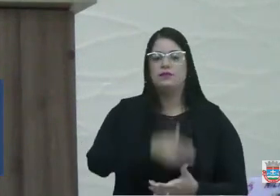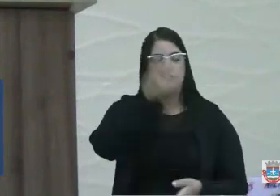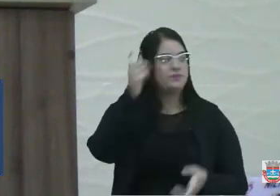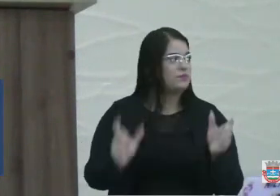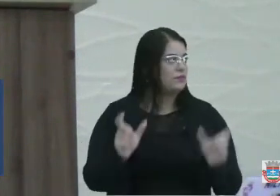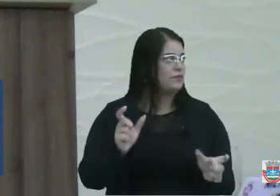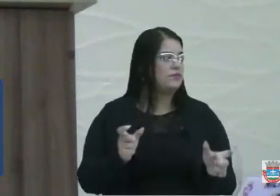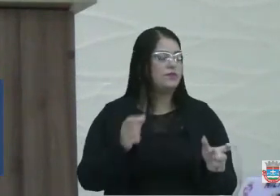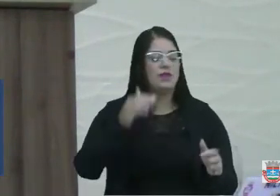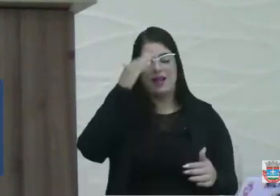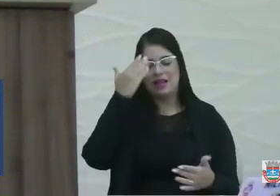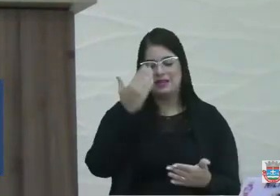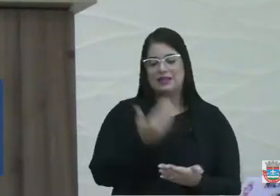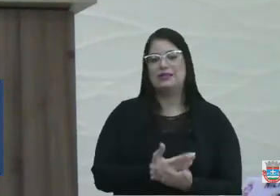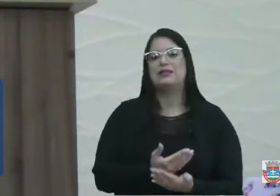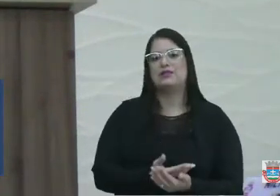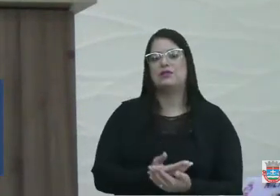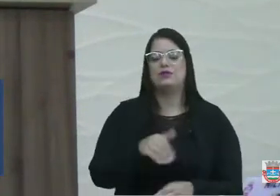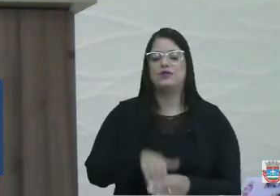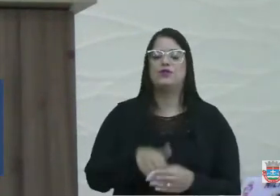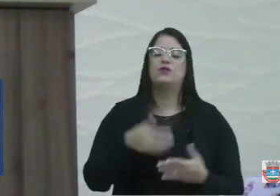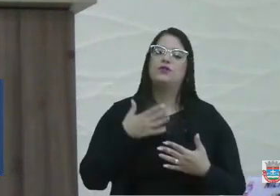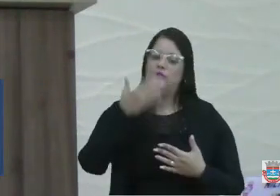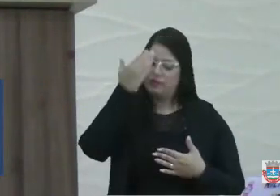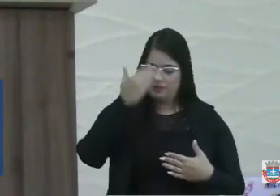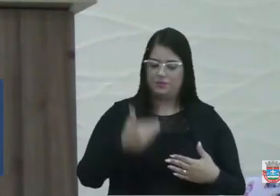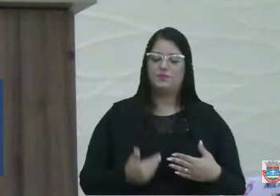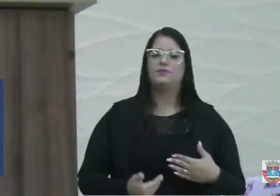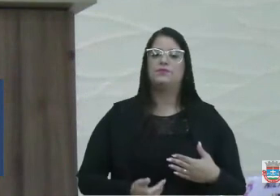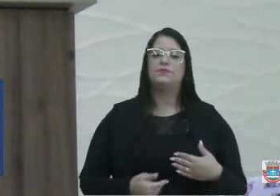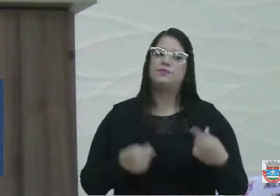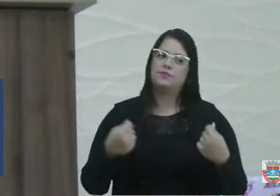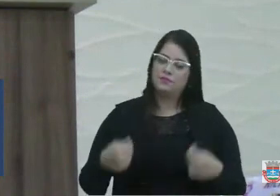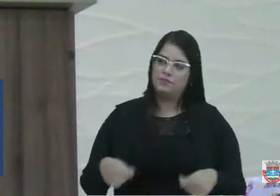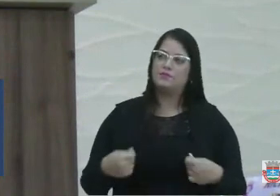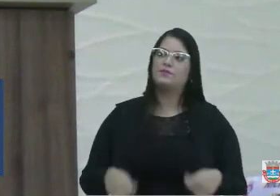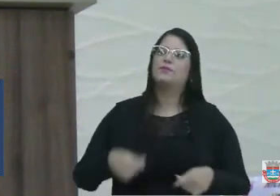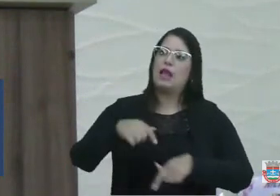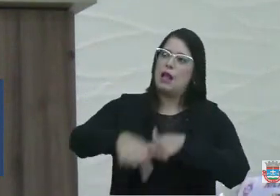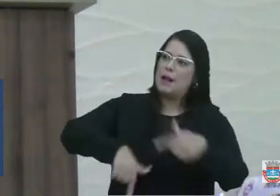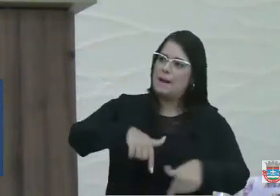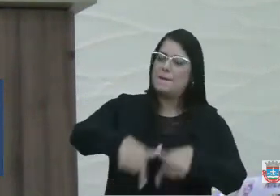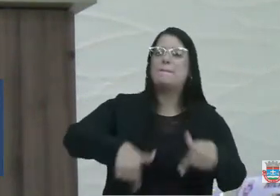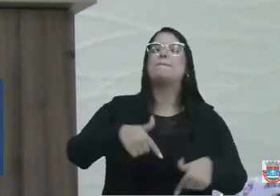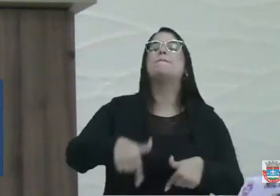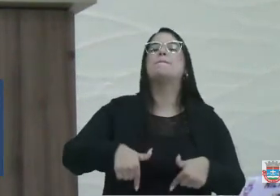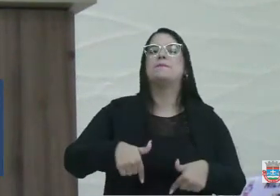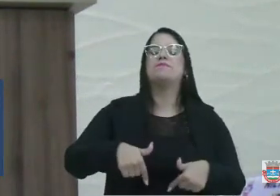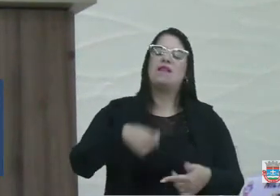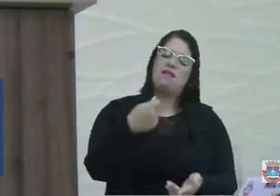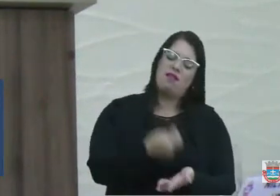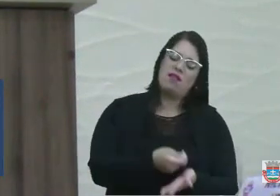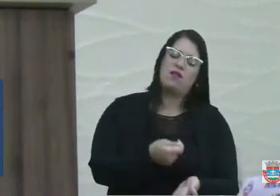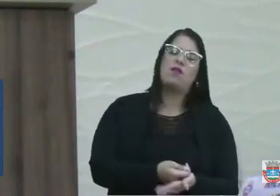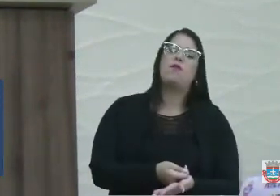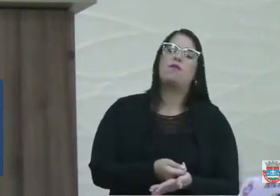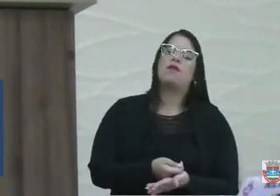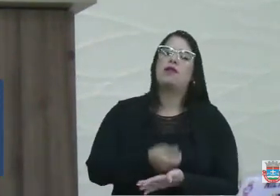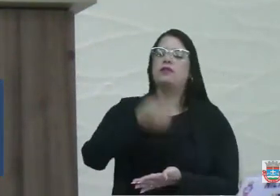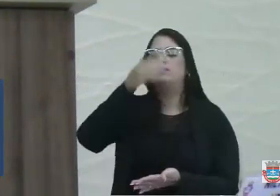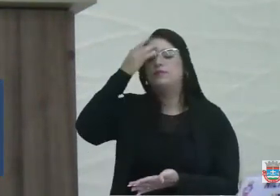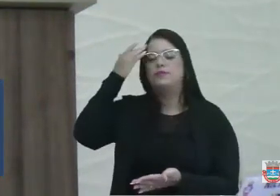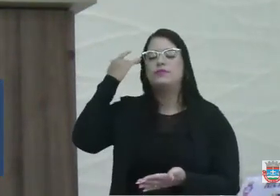colocou aqui nesta casa. E a gente tem que fazer a diferença, lutando, buscando, cobrando, que seja situação, que